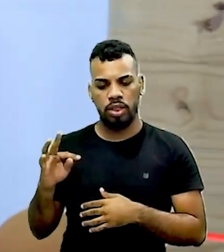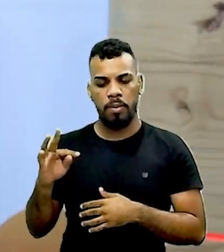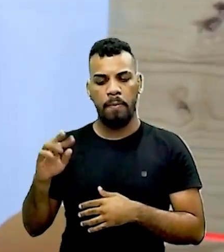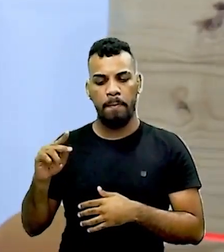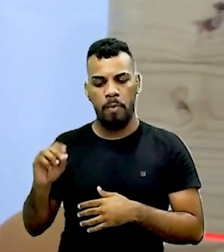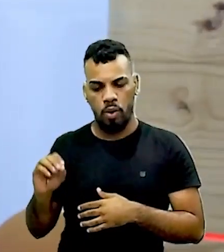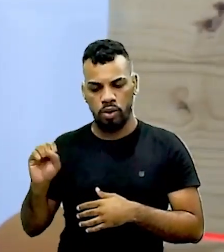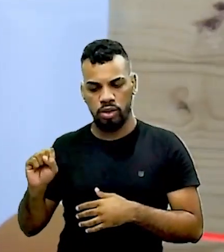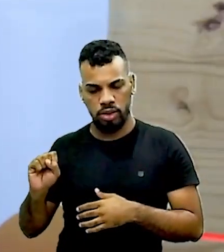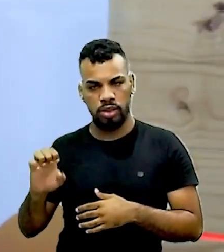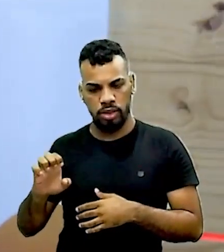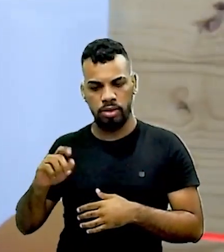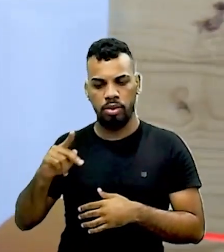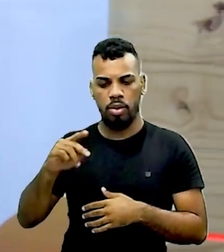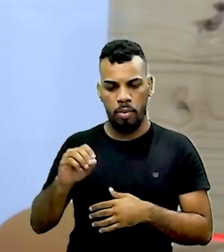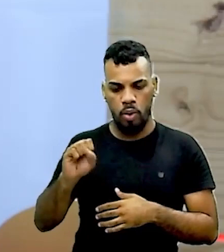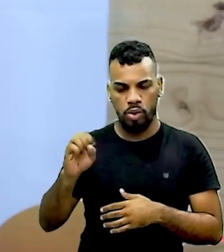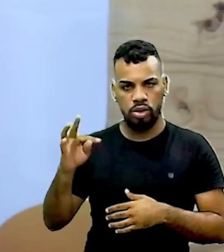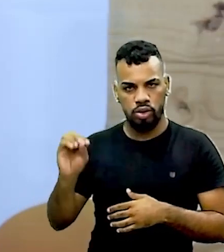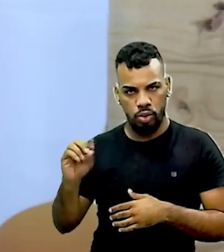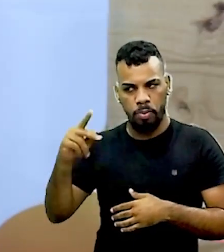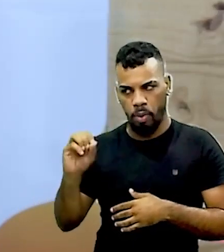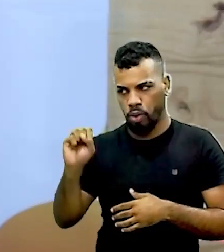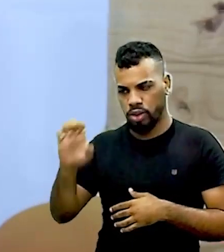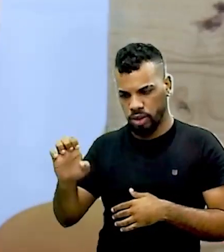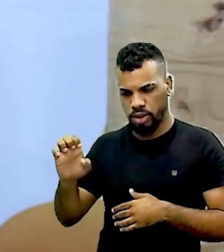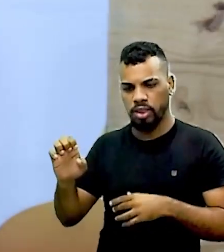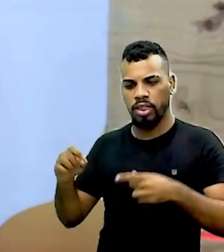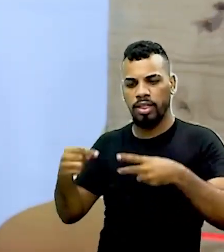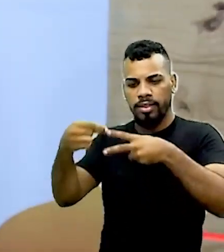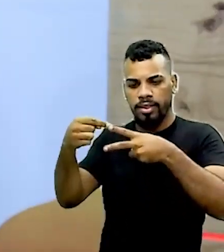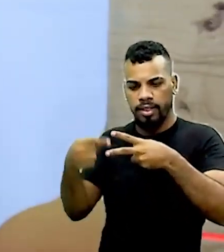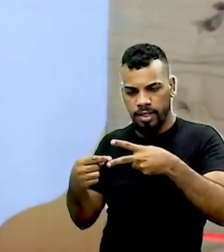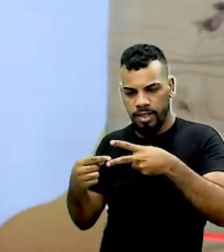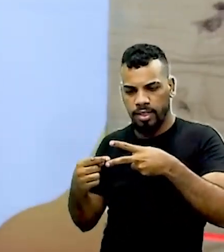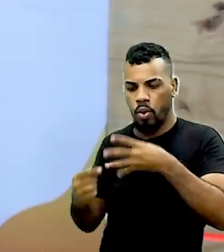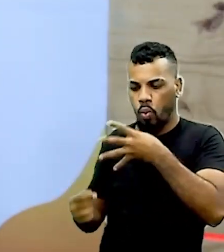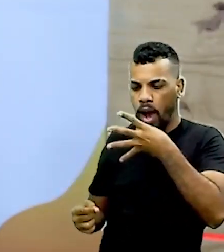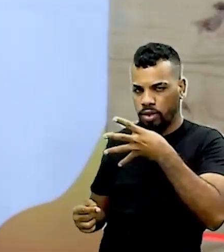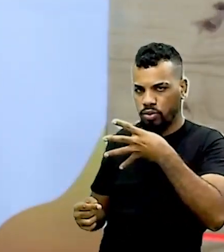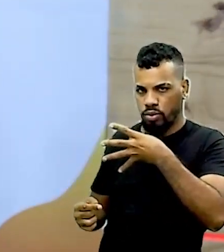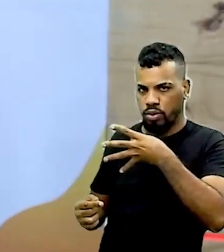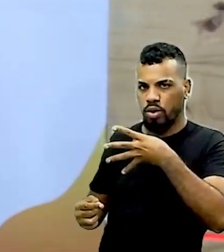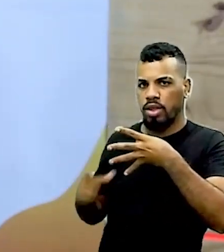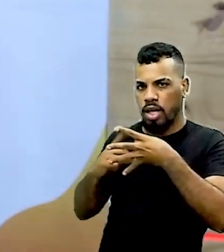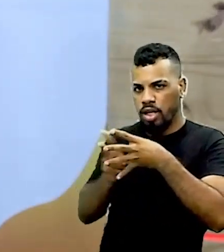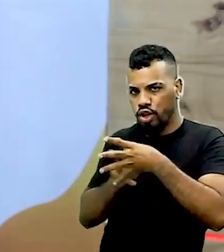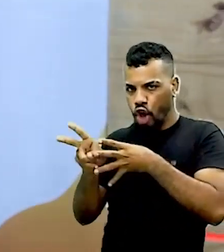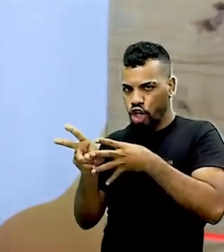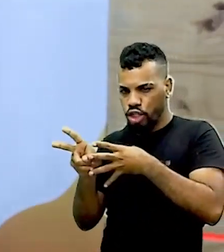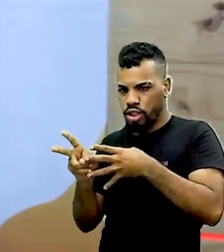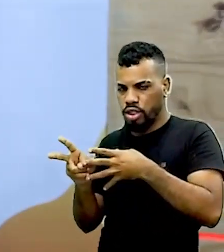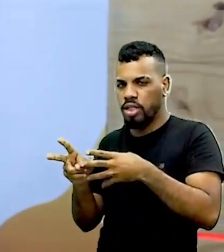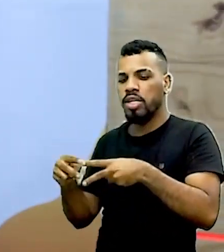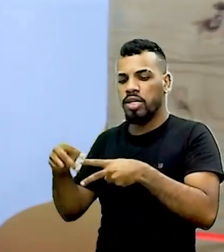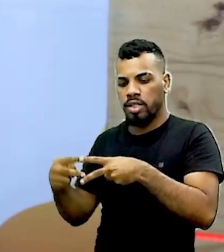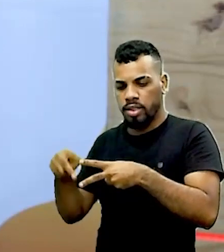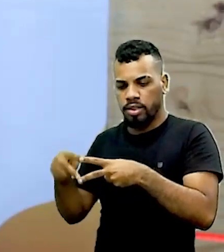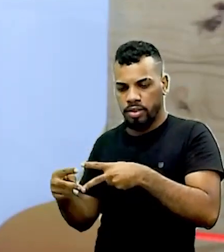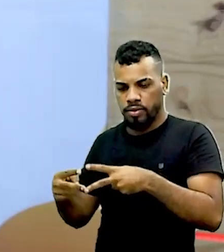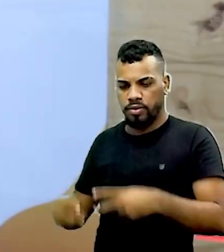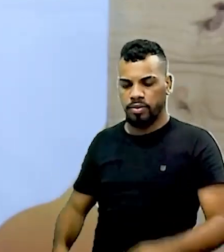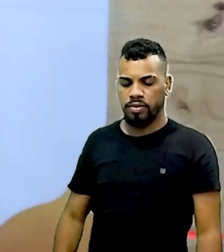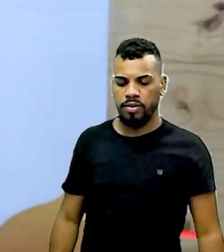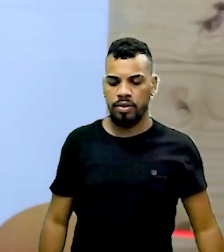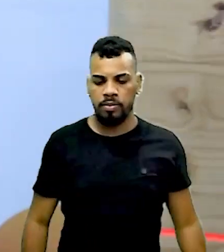vai fazer essa ideia de você indo de uma posição a outra com mais controle, mais organização na